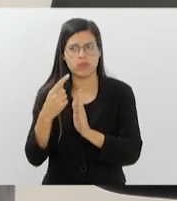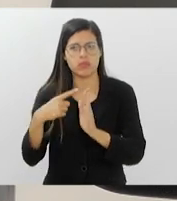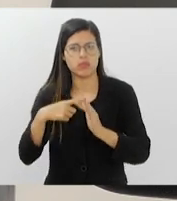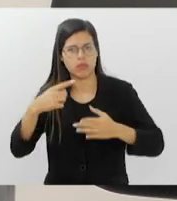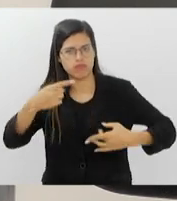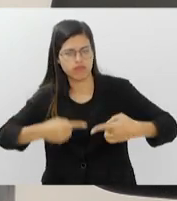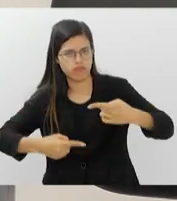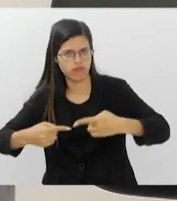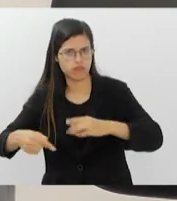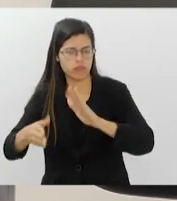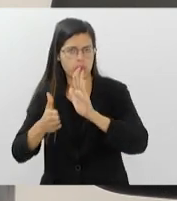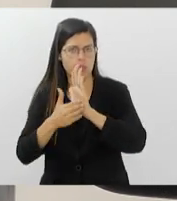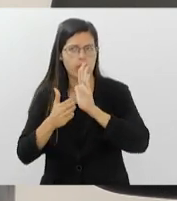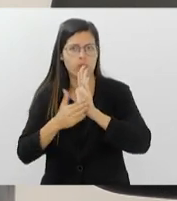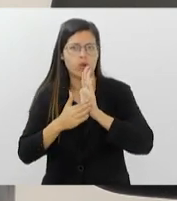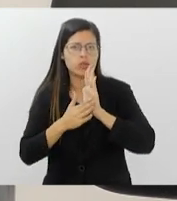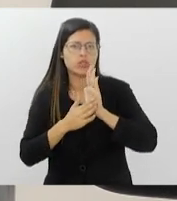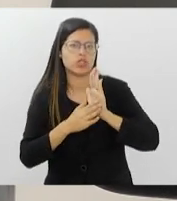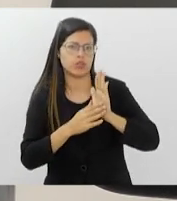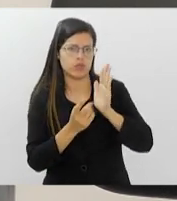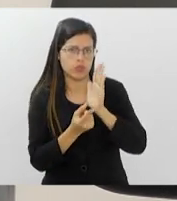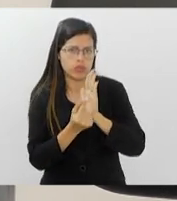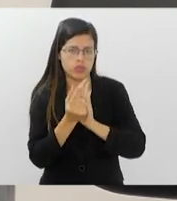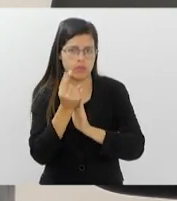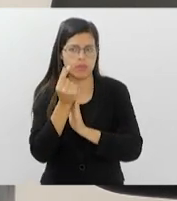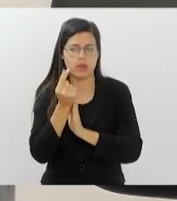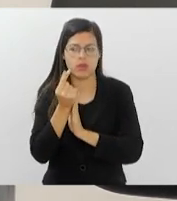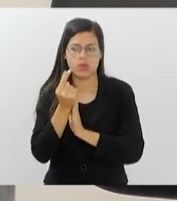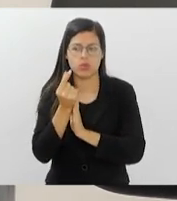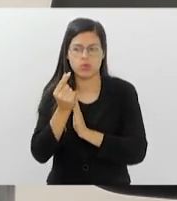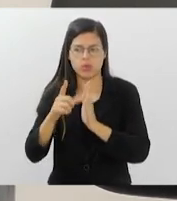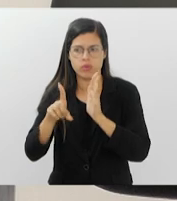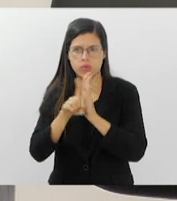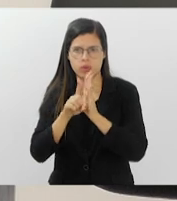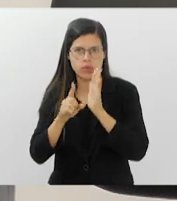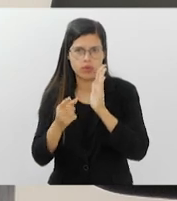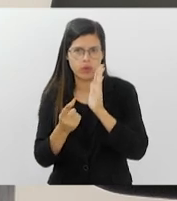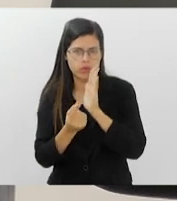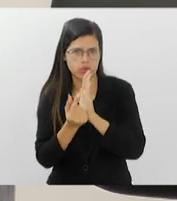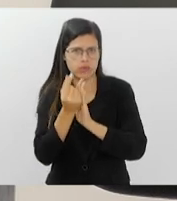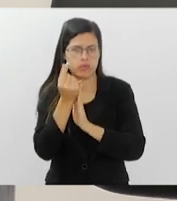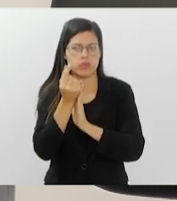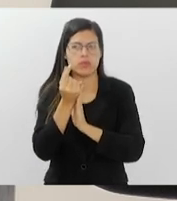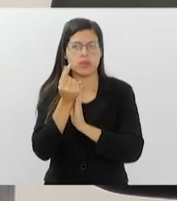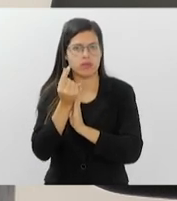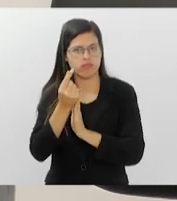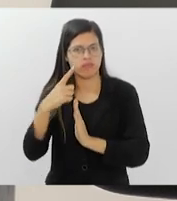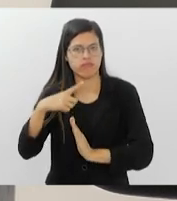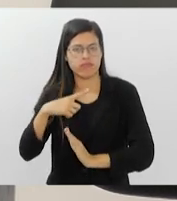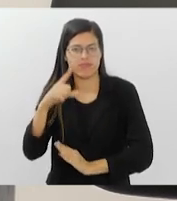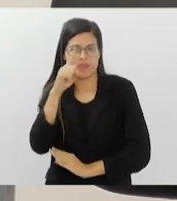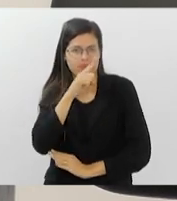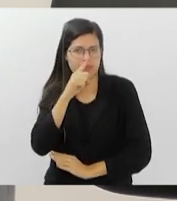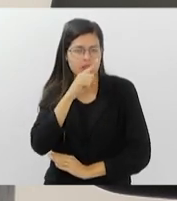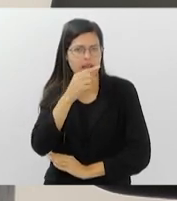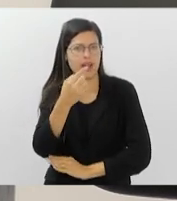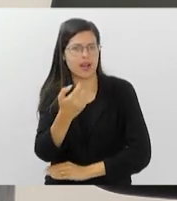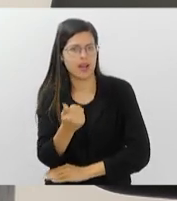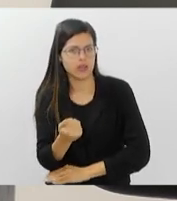piloa para 2025 piloa que vem com um rombo orçamentário de 14,6